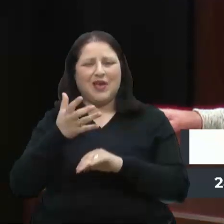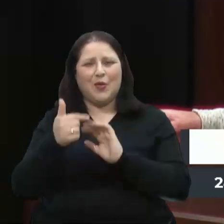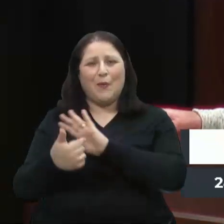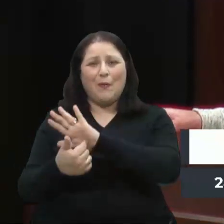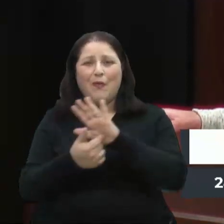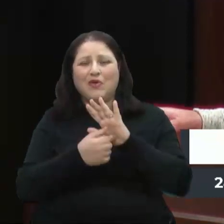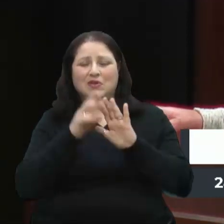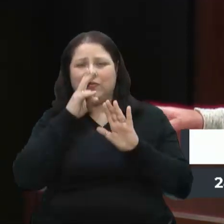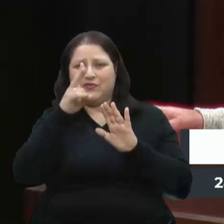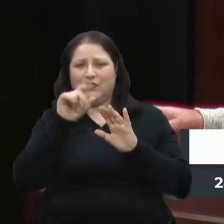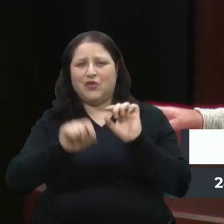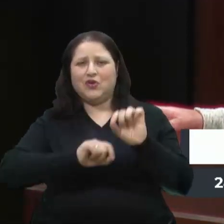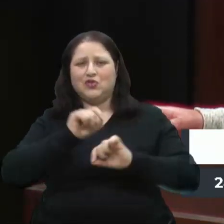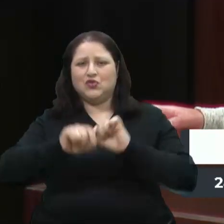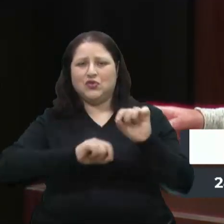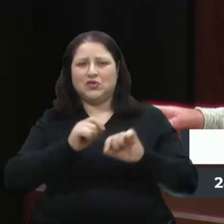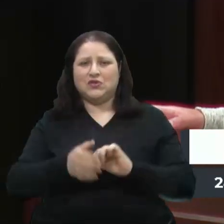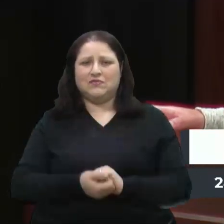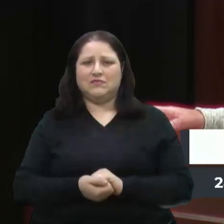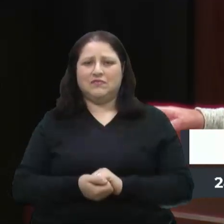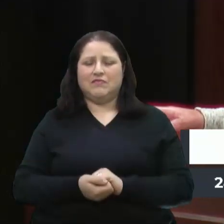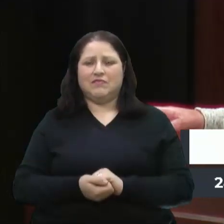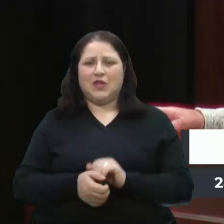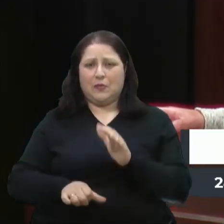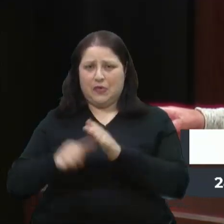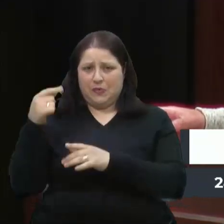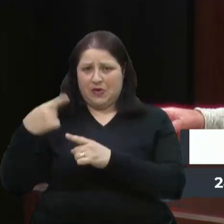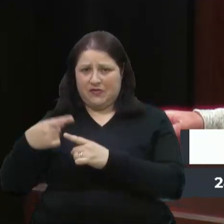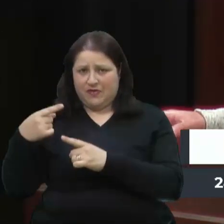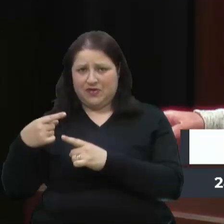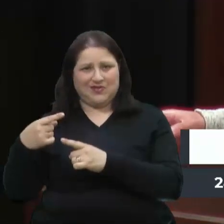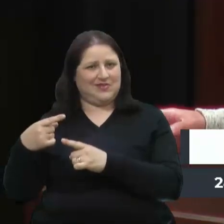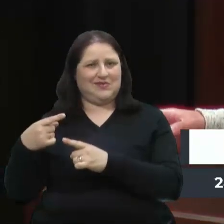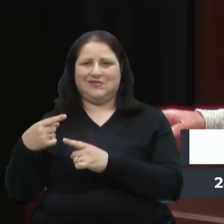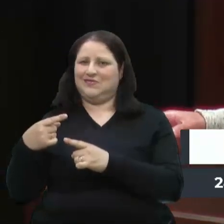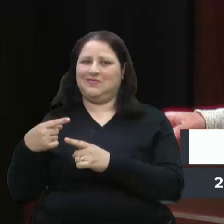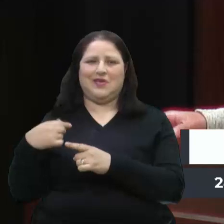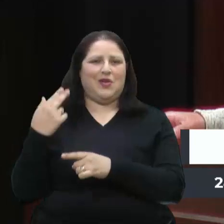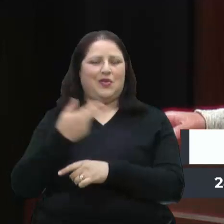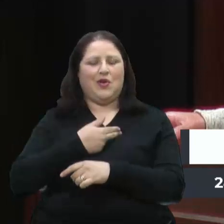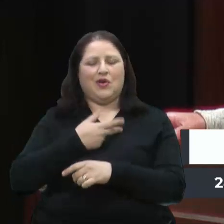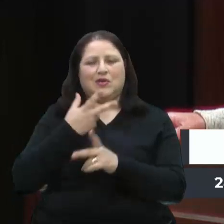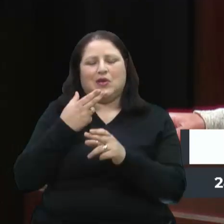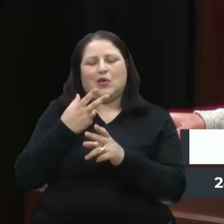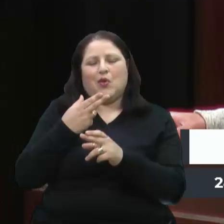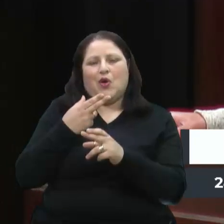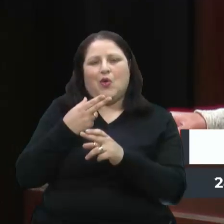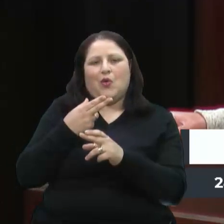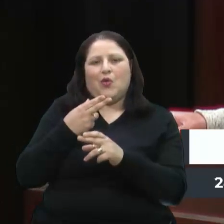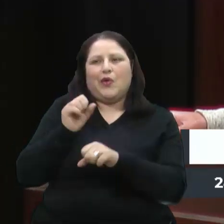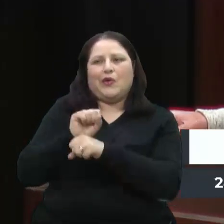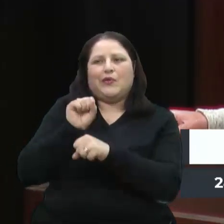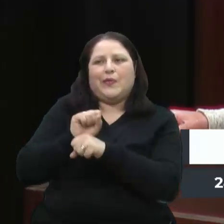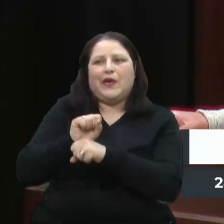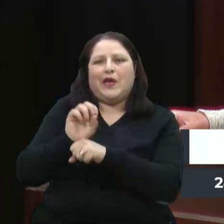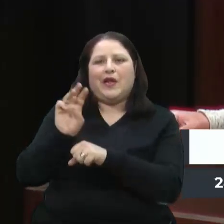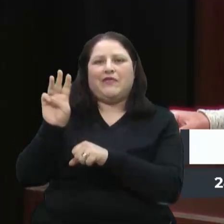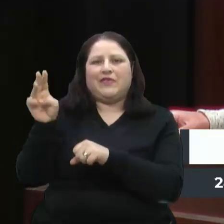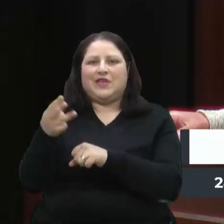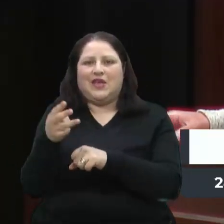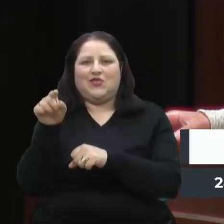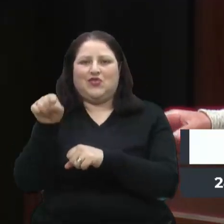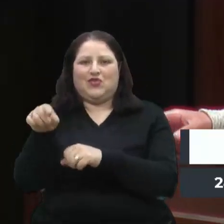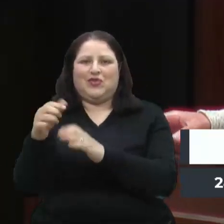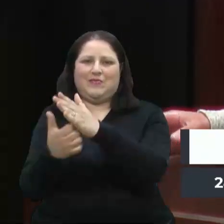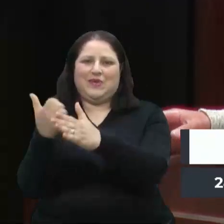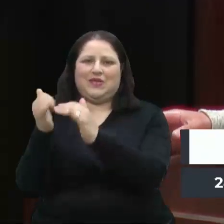aqui, é que não é a primeira vez que a gente fica refém da Visate, e eu tenho muito receio